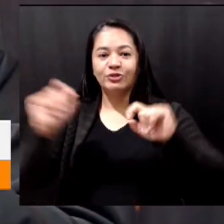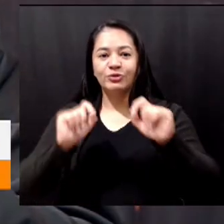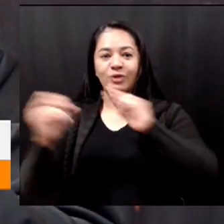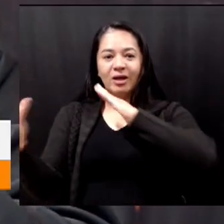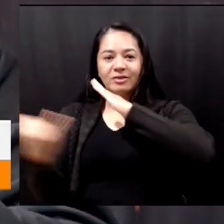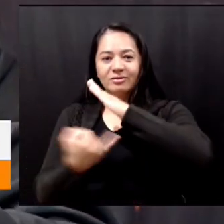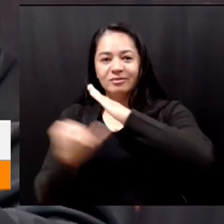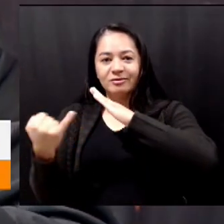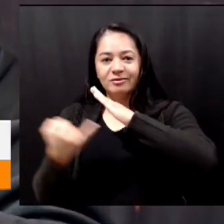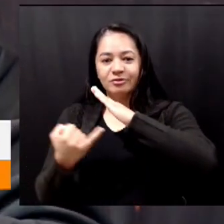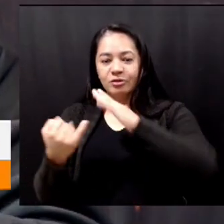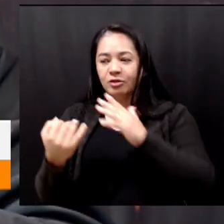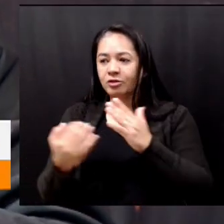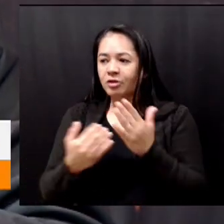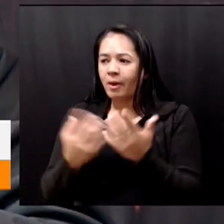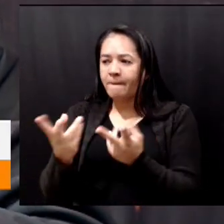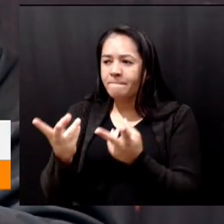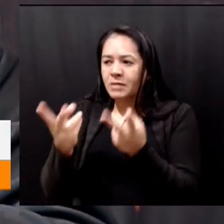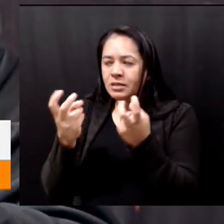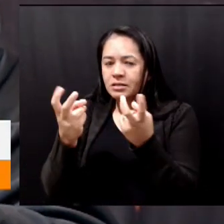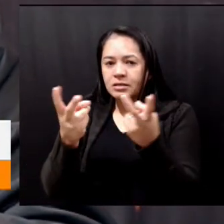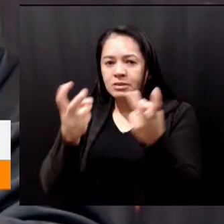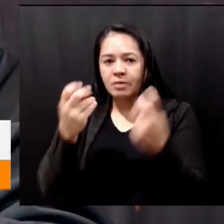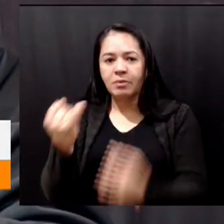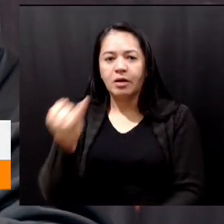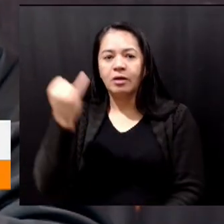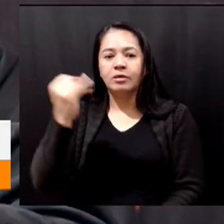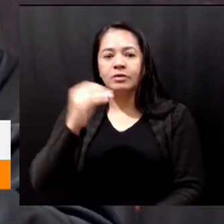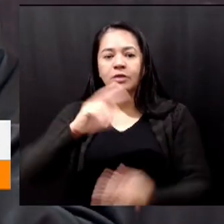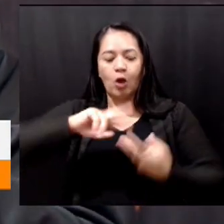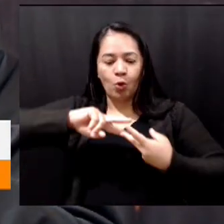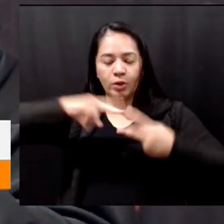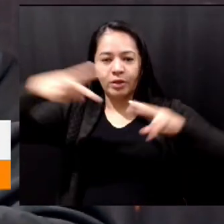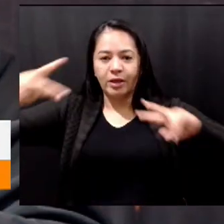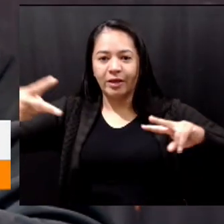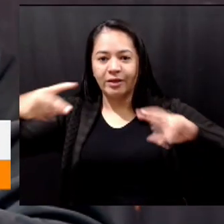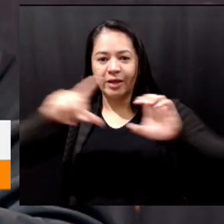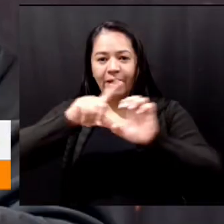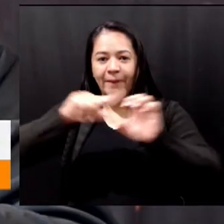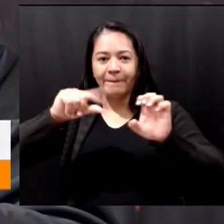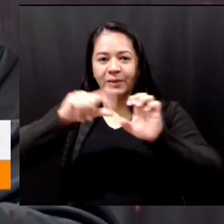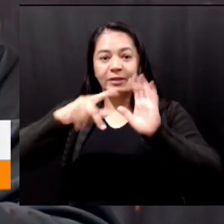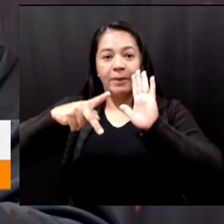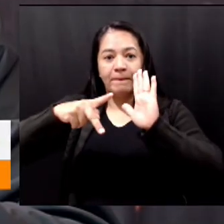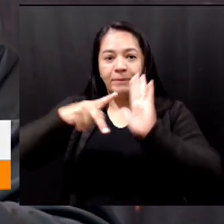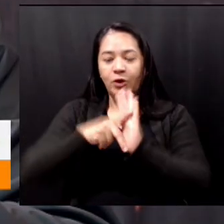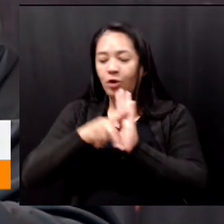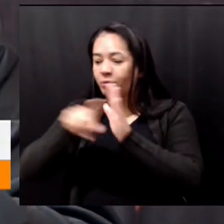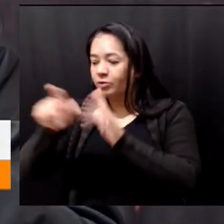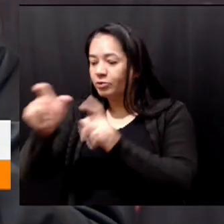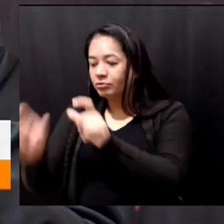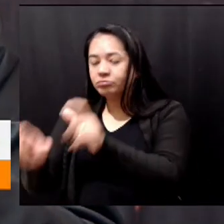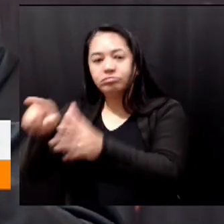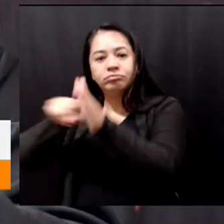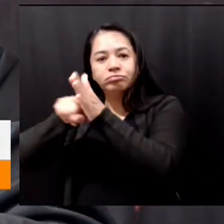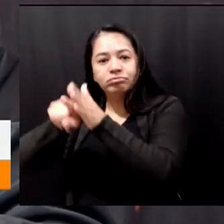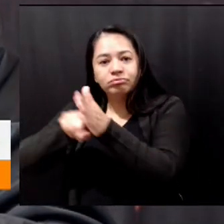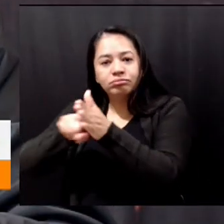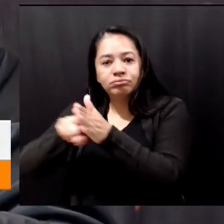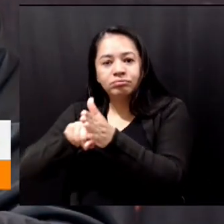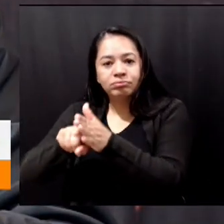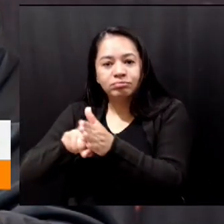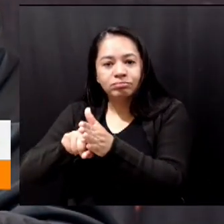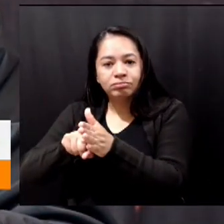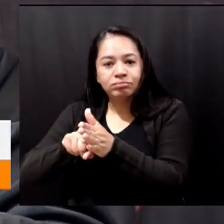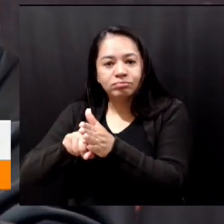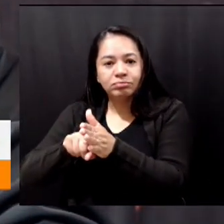a importância do DNA empreendedor no pesquisador. O que significa isso, né? Eu, pela minha